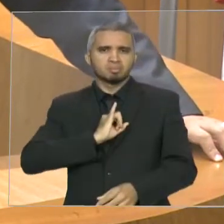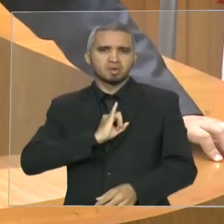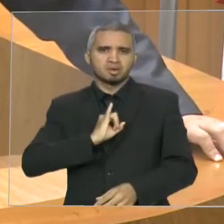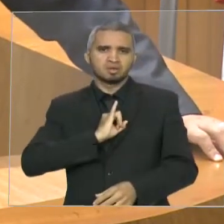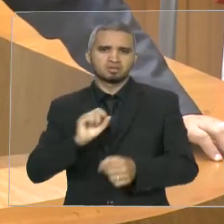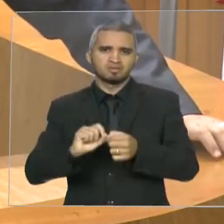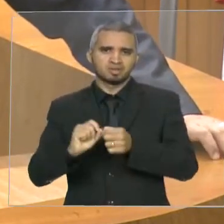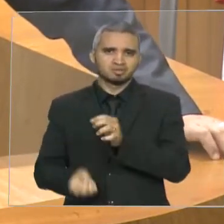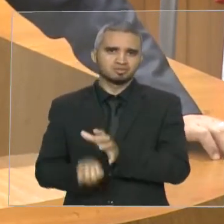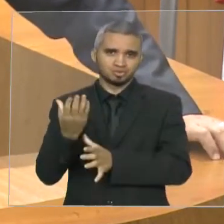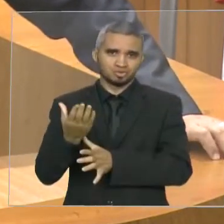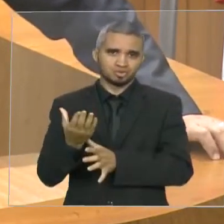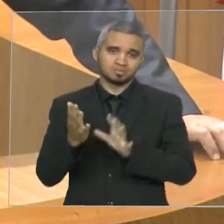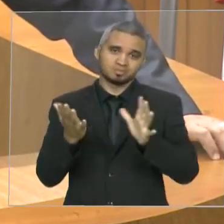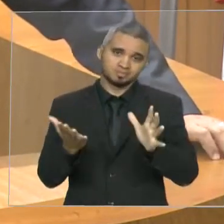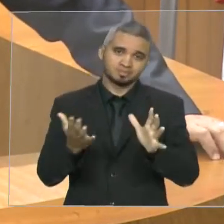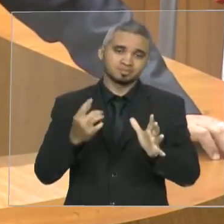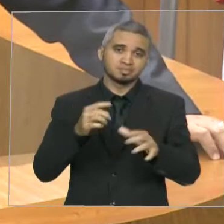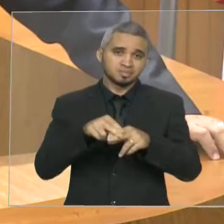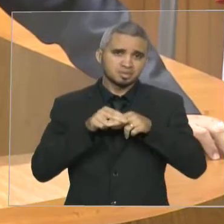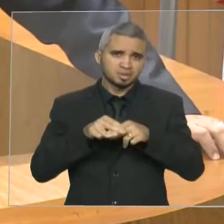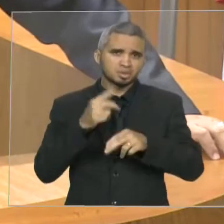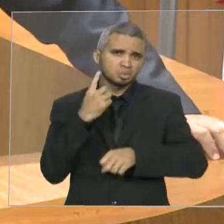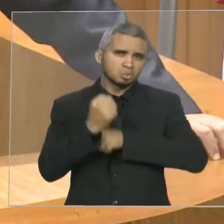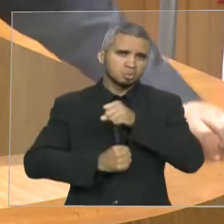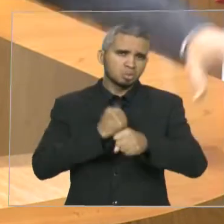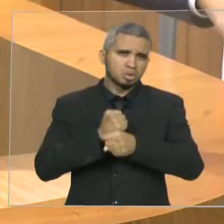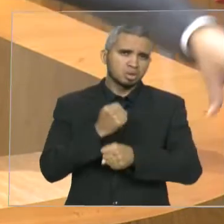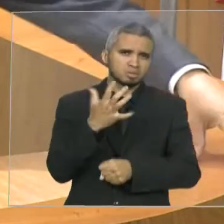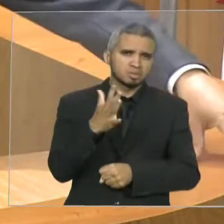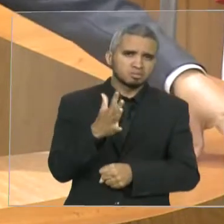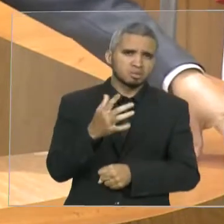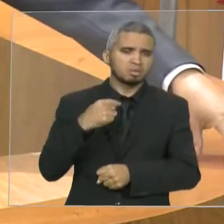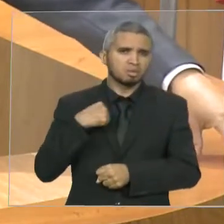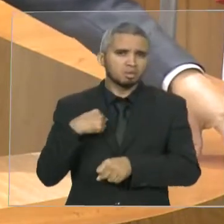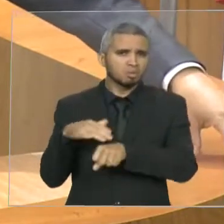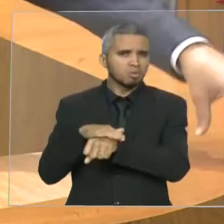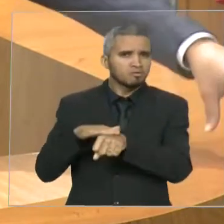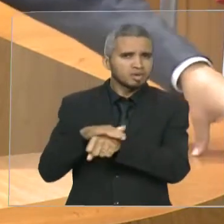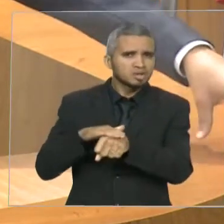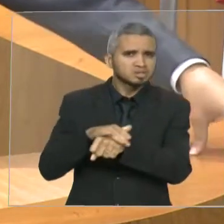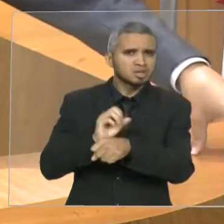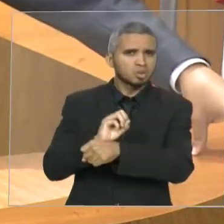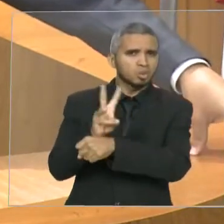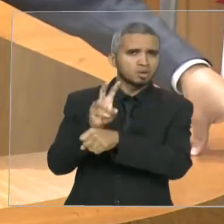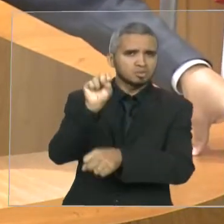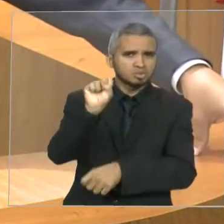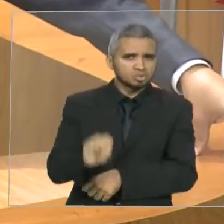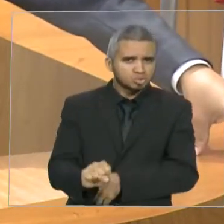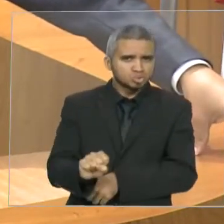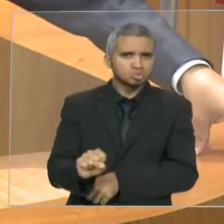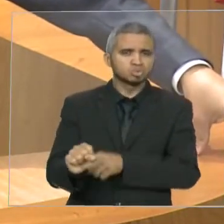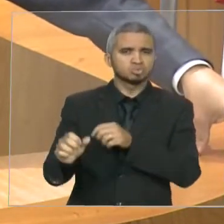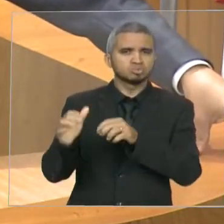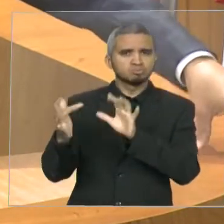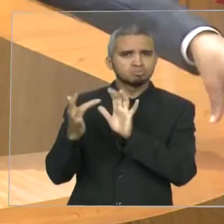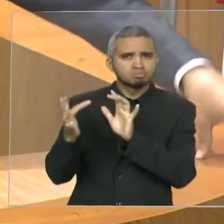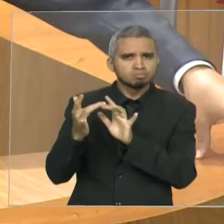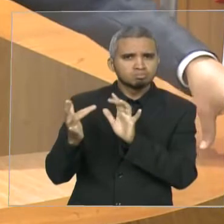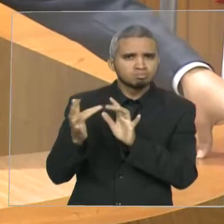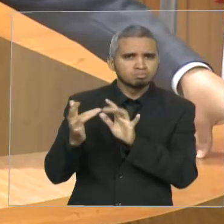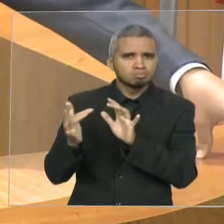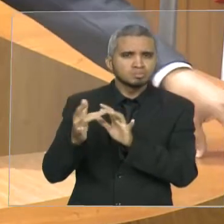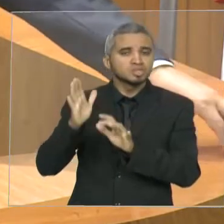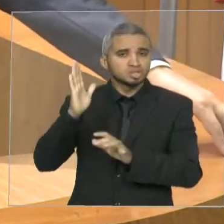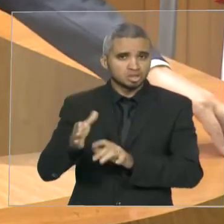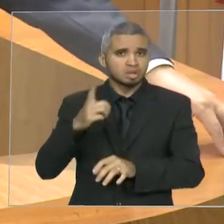E há mais de um ano a gente tem buscado um diálogo com a UEMA Sul, que já tem um